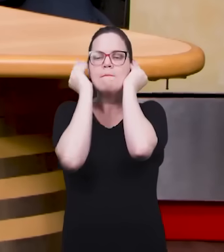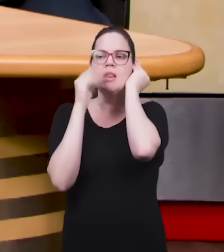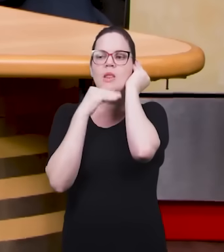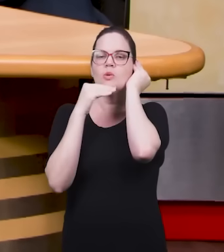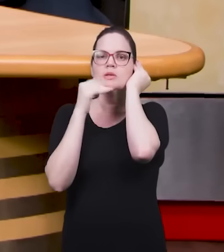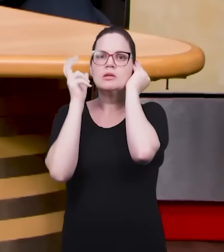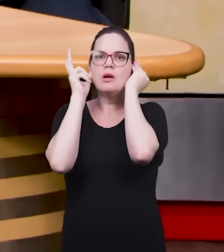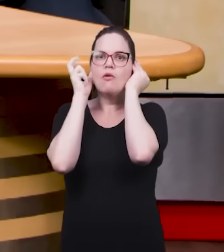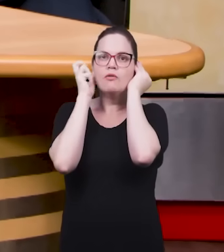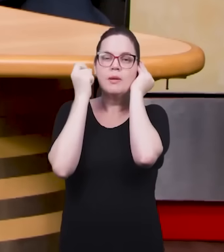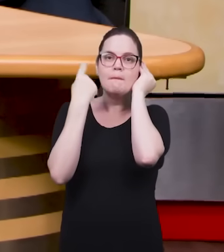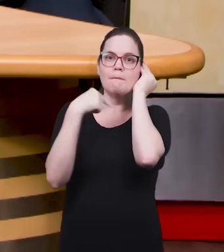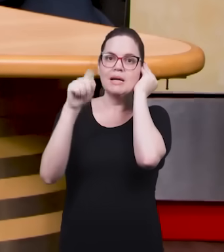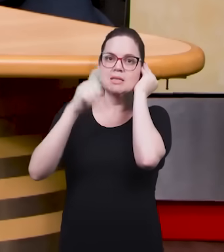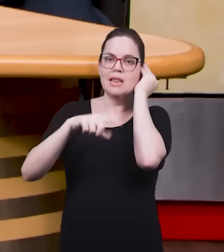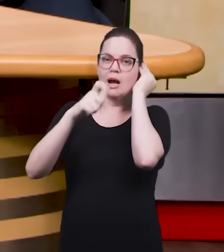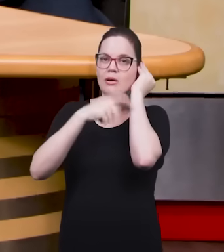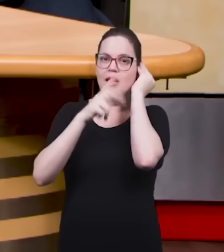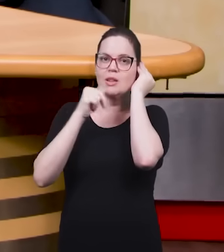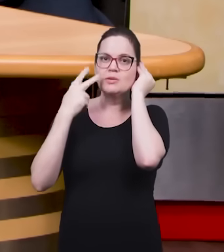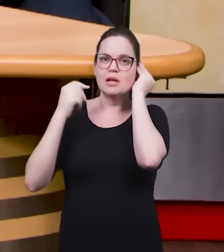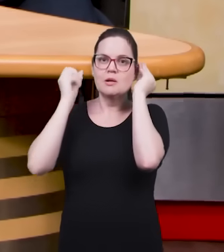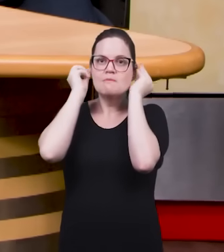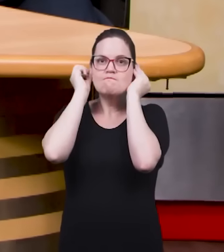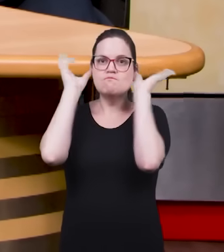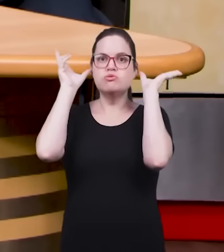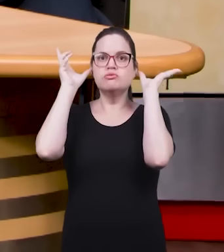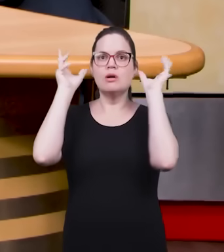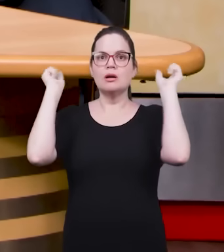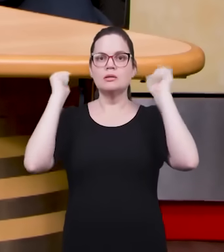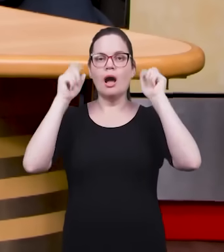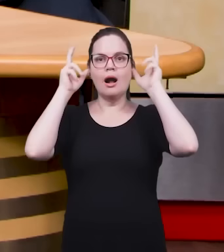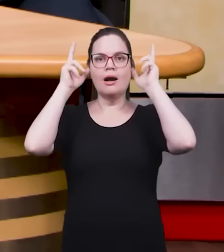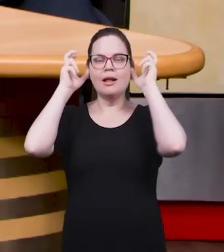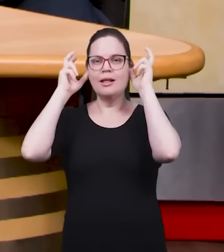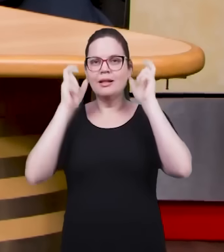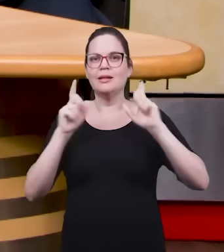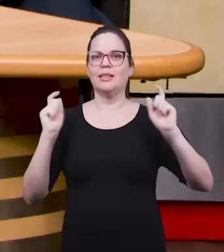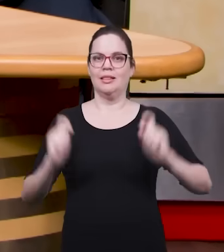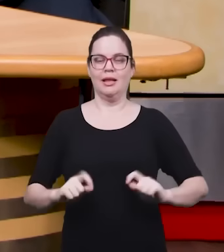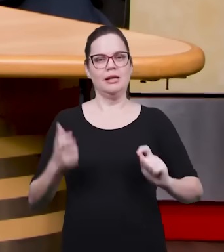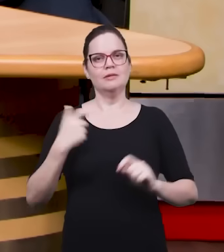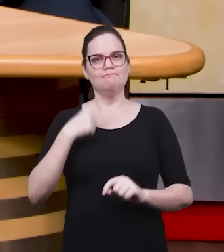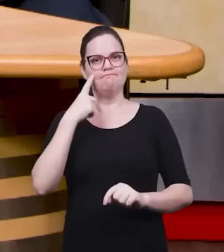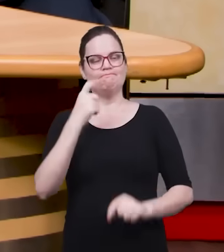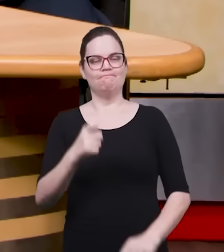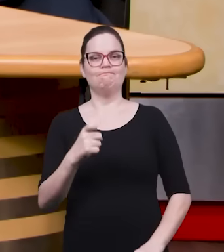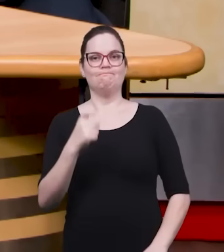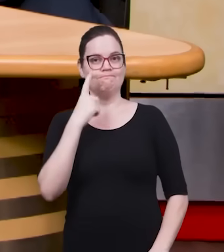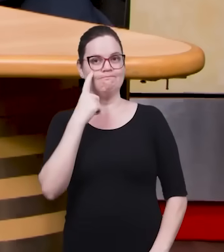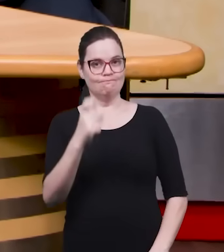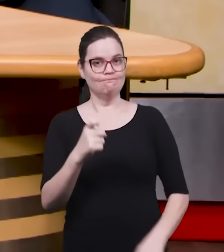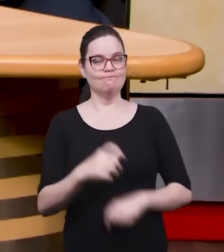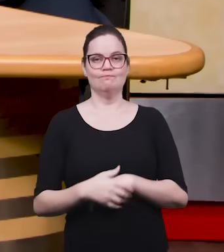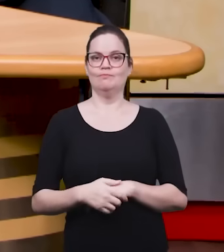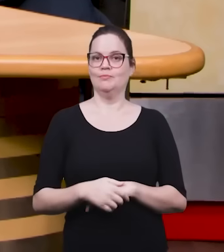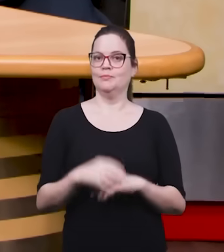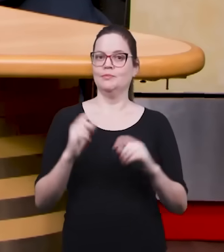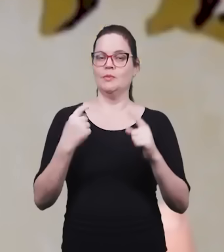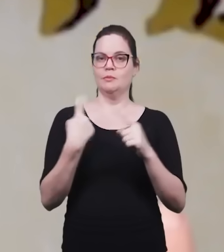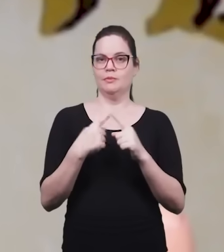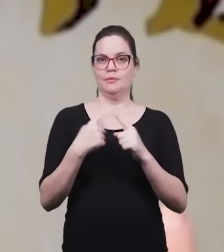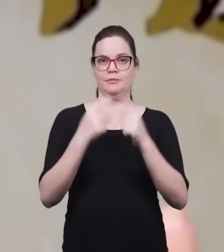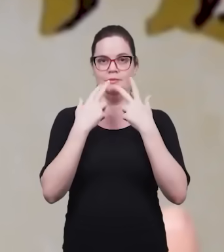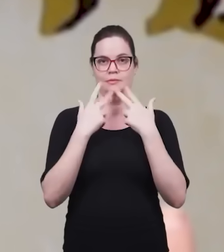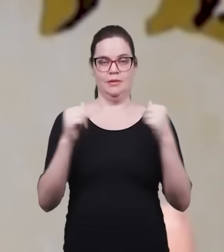Senhor, então, libertou, né? Libertou ali. Achei muito interessante esse aspecto, porque, na verdade, o que acontece? Língua